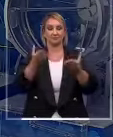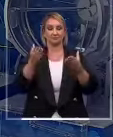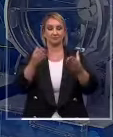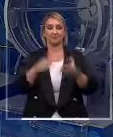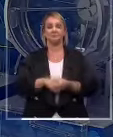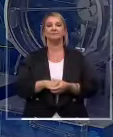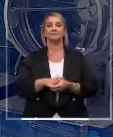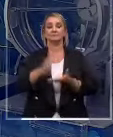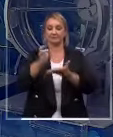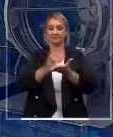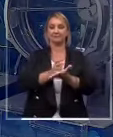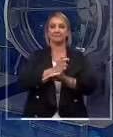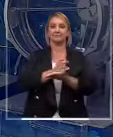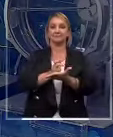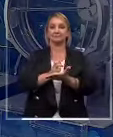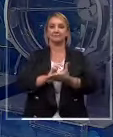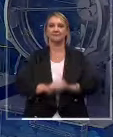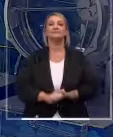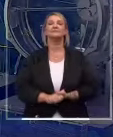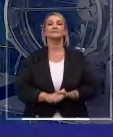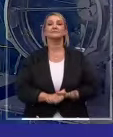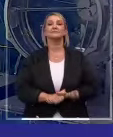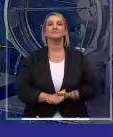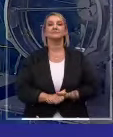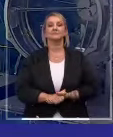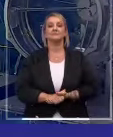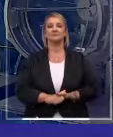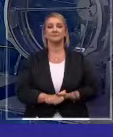E agora vamos para o sorteio da Quina. O concurso é o